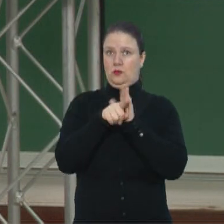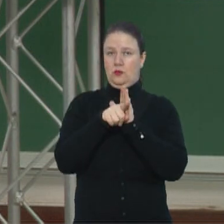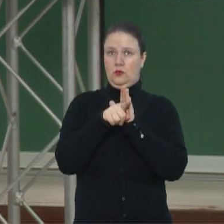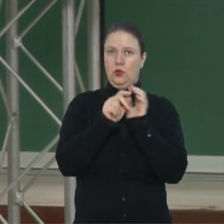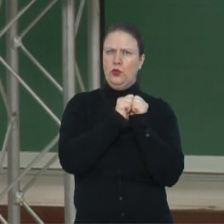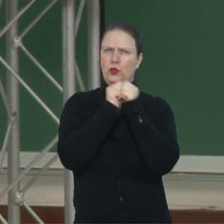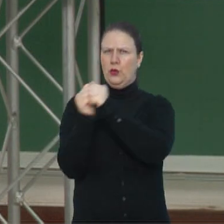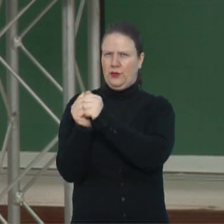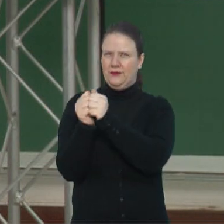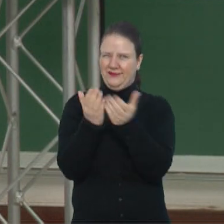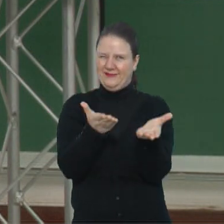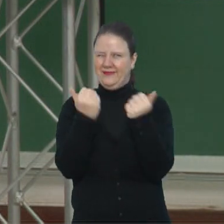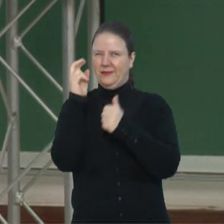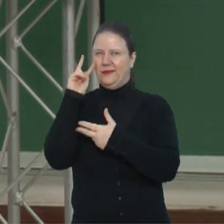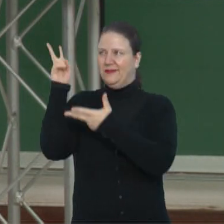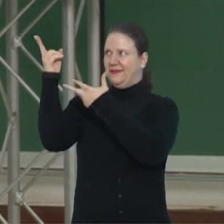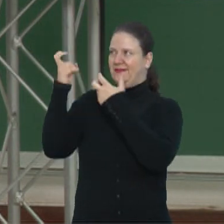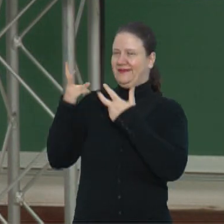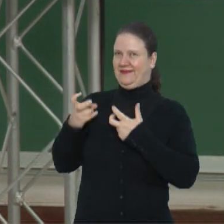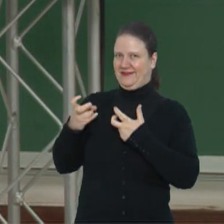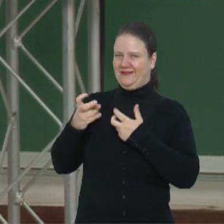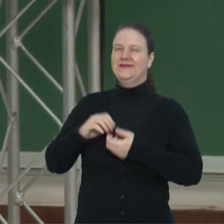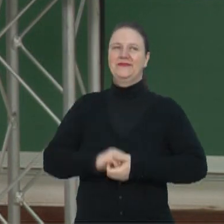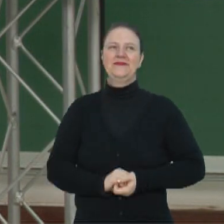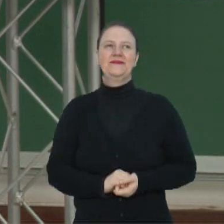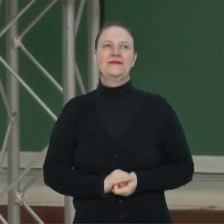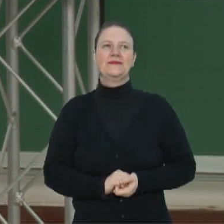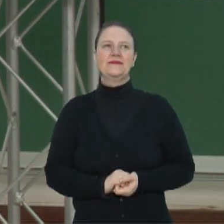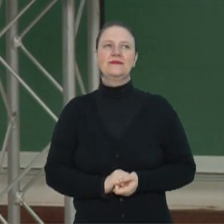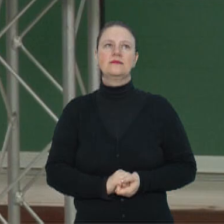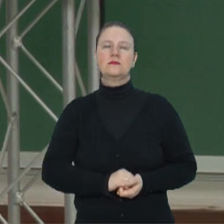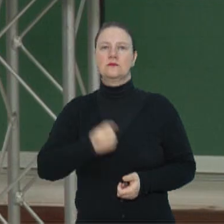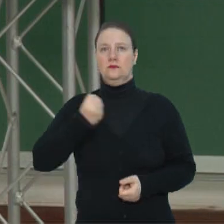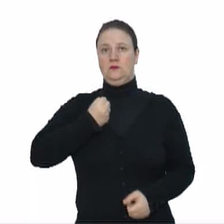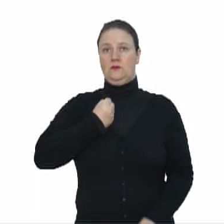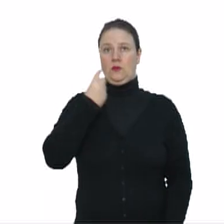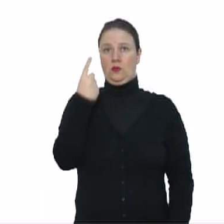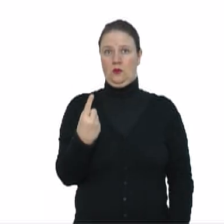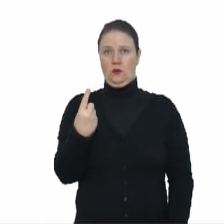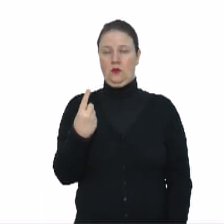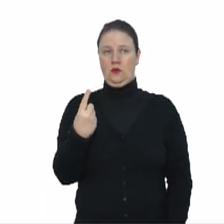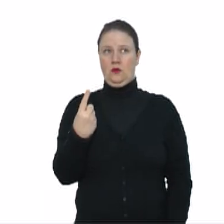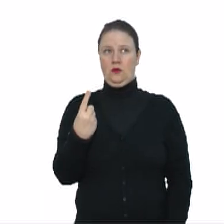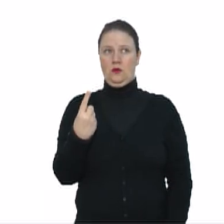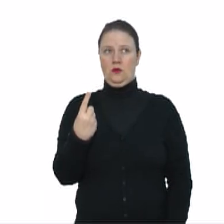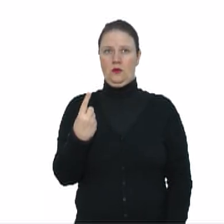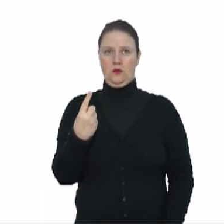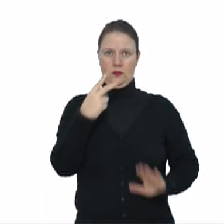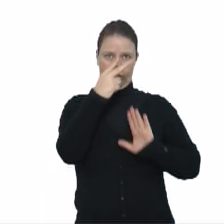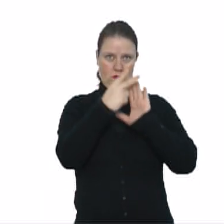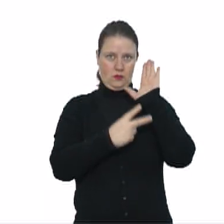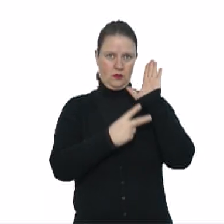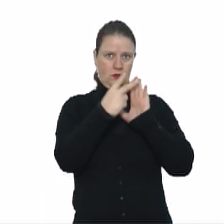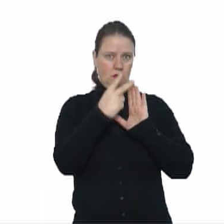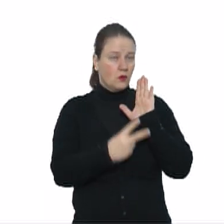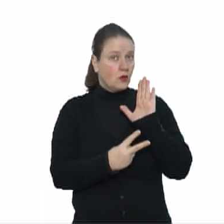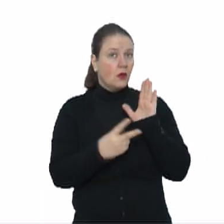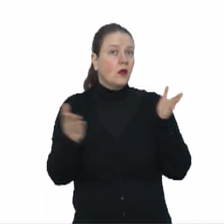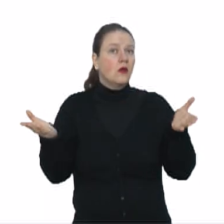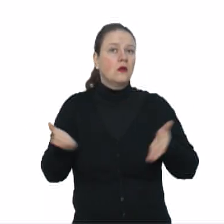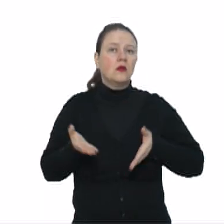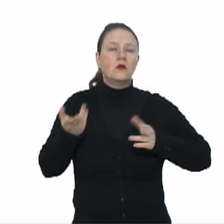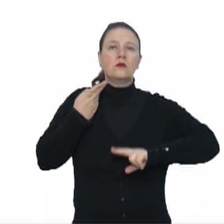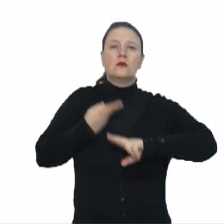responderemos juntos, vamos analisar juntos. Number one, choose the correct answer. Aqui nós